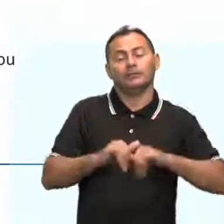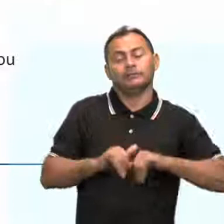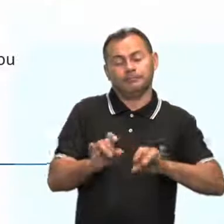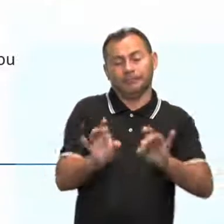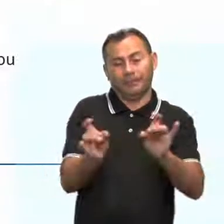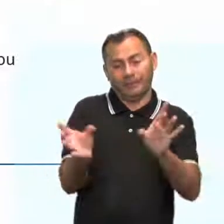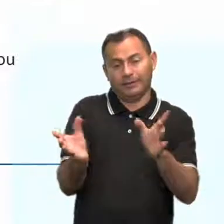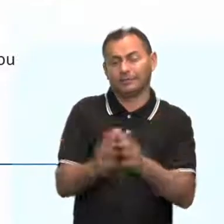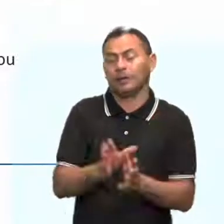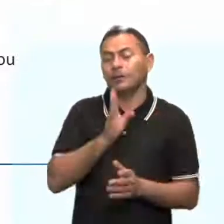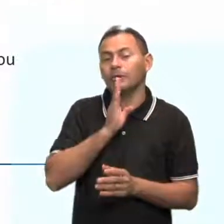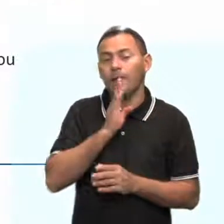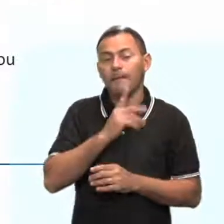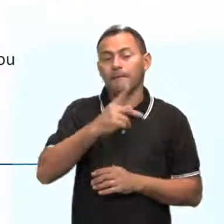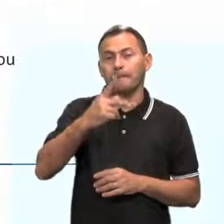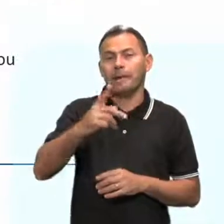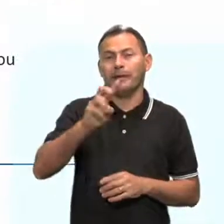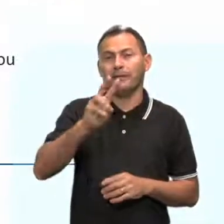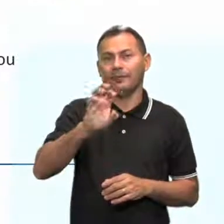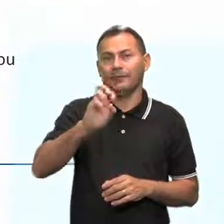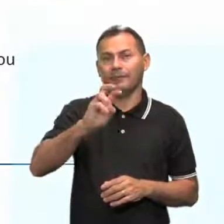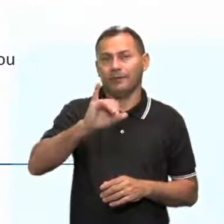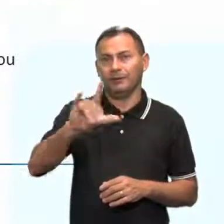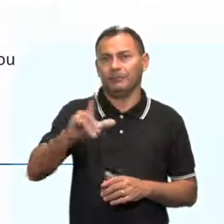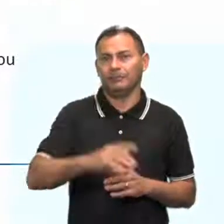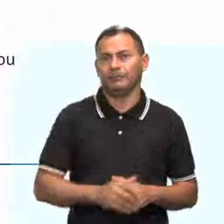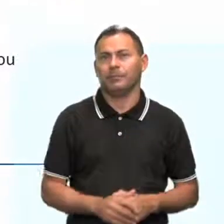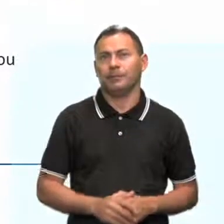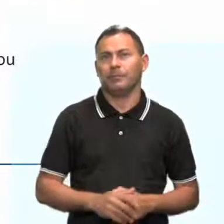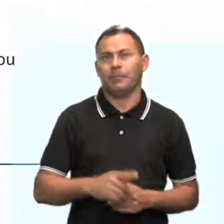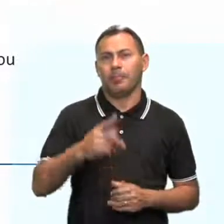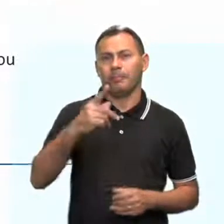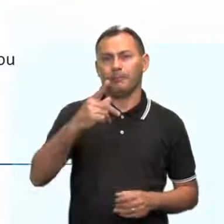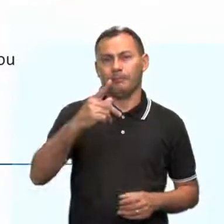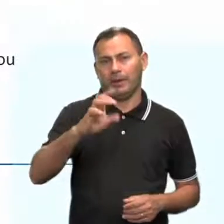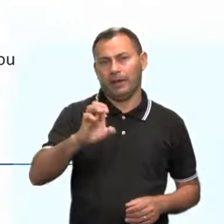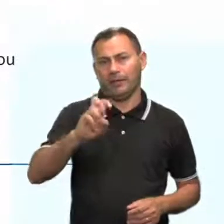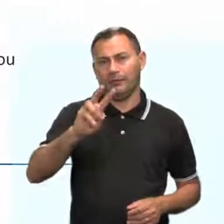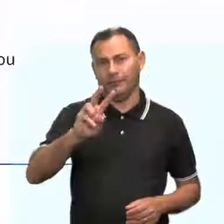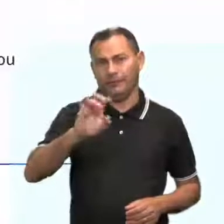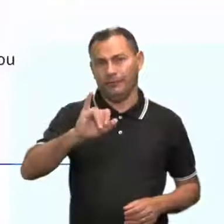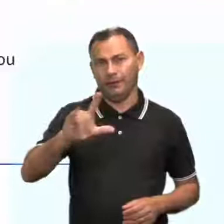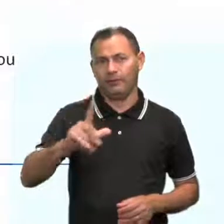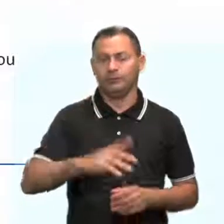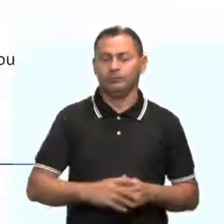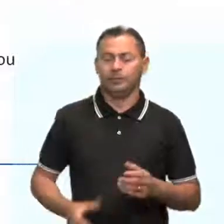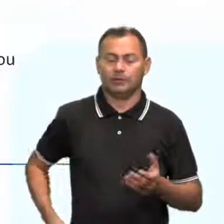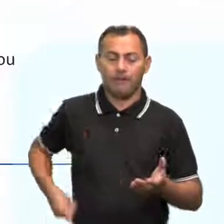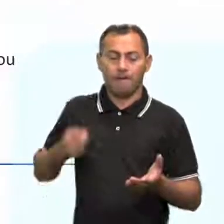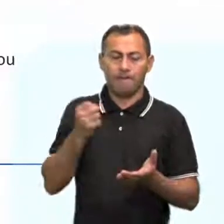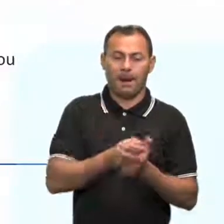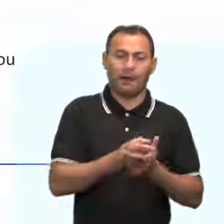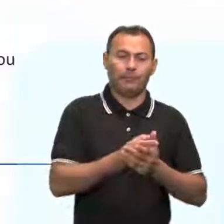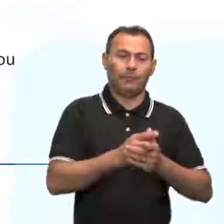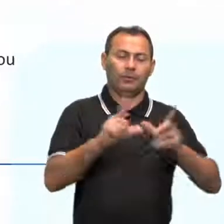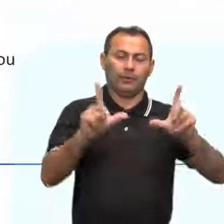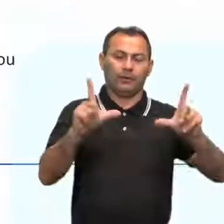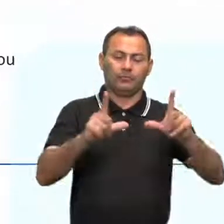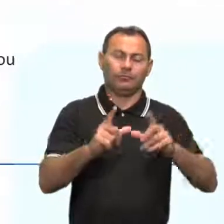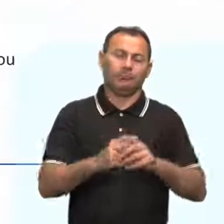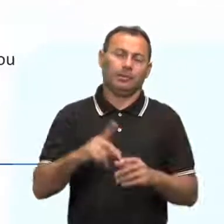mercado para o chamado pay-per-view. Pay-per-view que o cliente ele pode pagar por um programa específico.